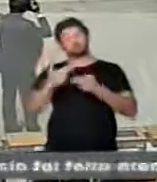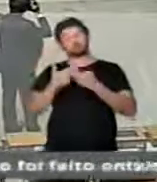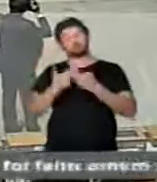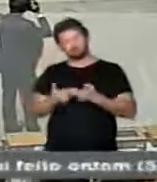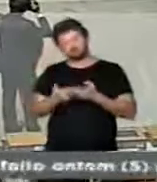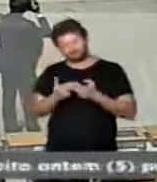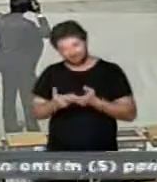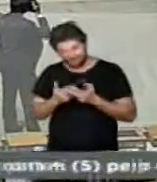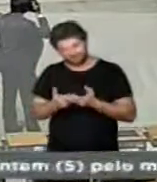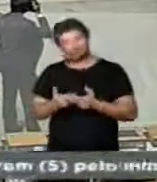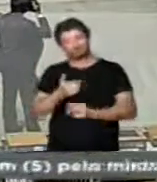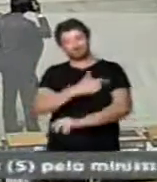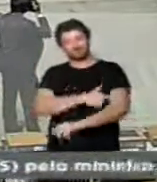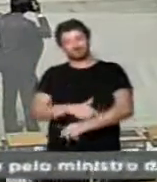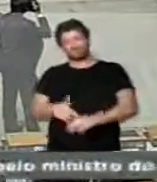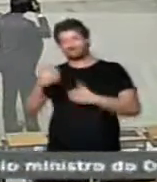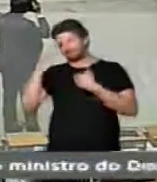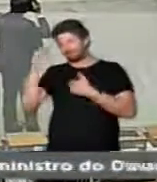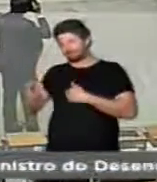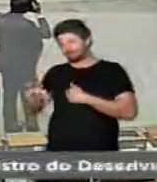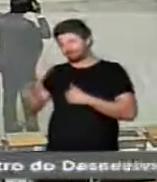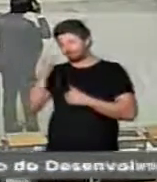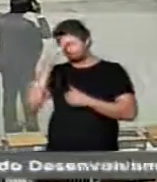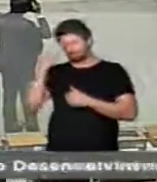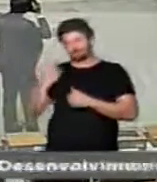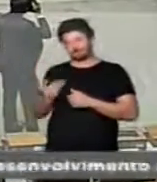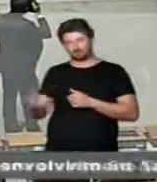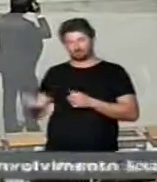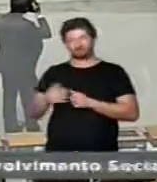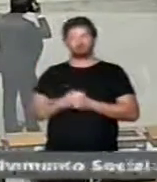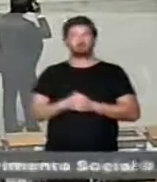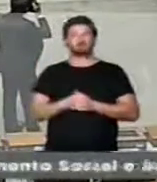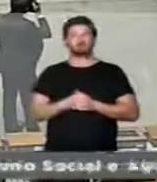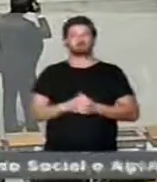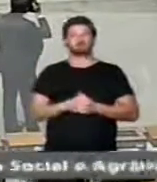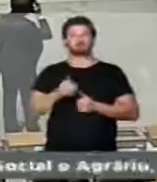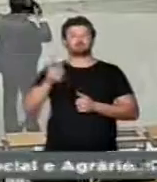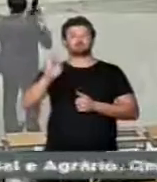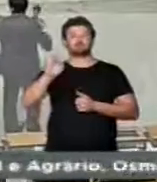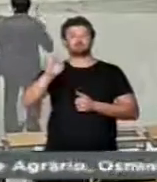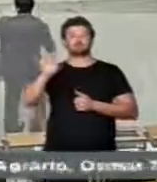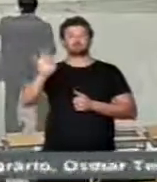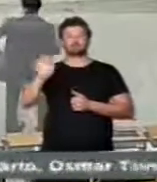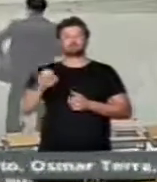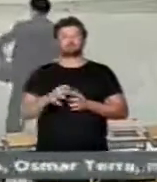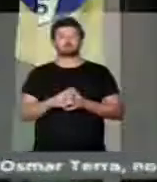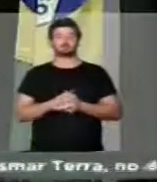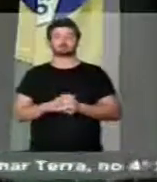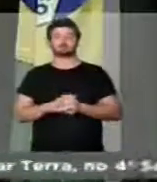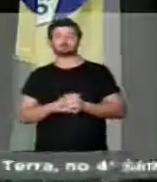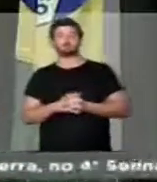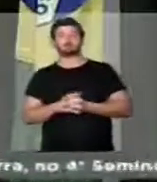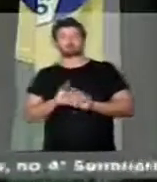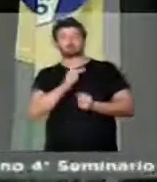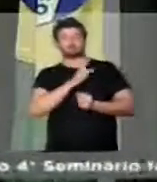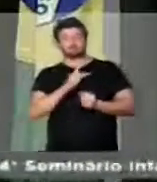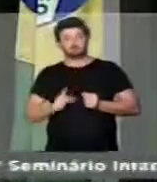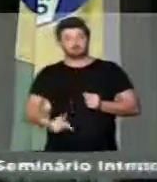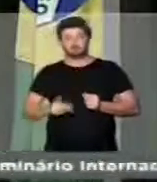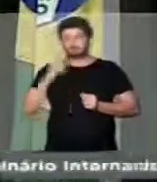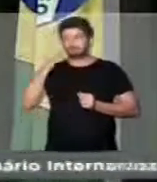paciência e agradecendo aos dois oradores já presentes. Deputado Duarte Nogueira. Senhor presidente, senhoras e